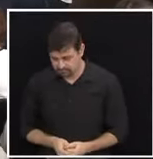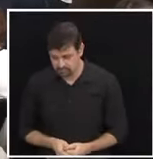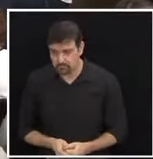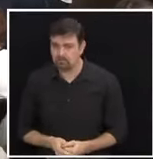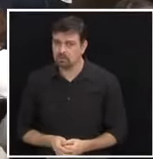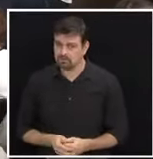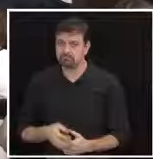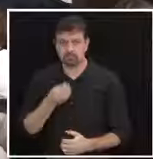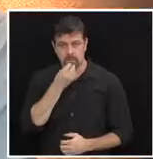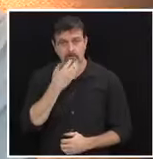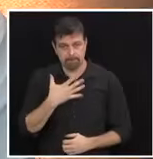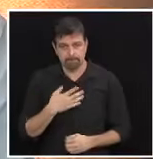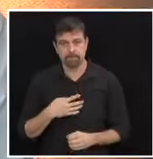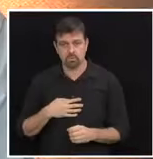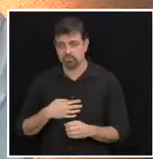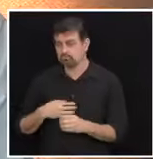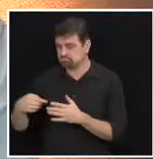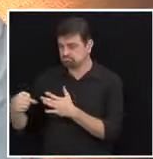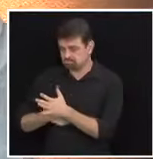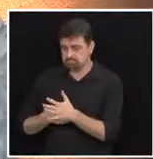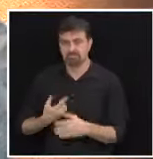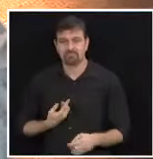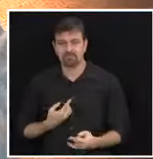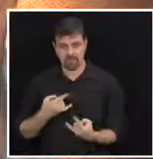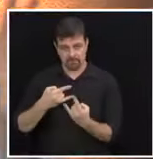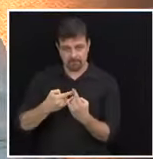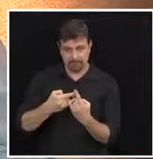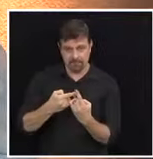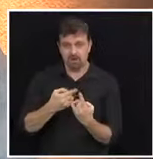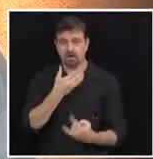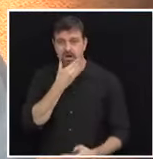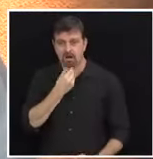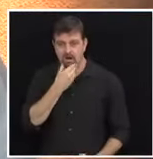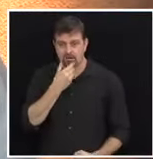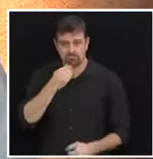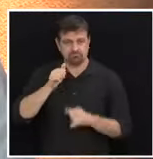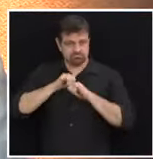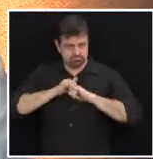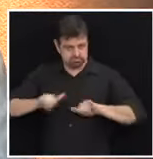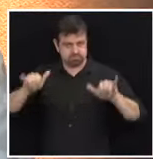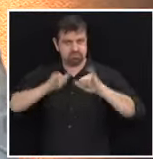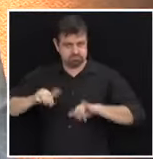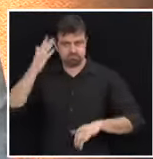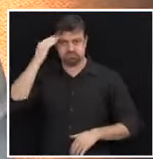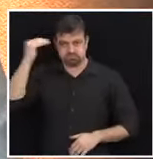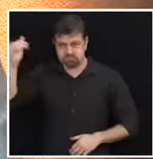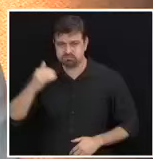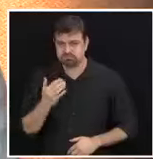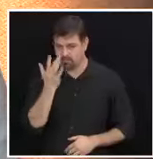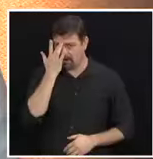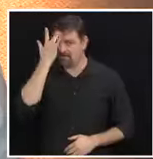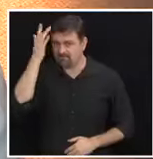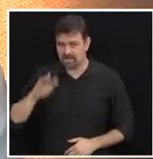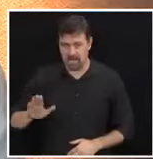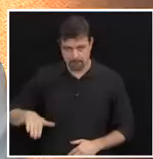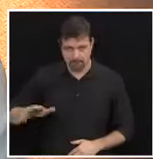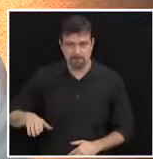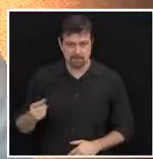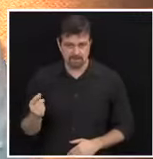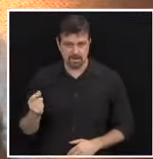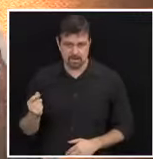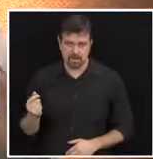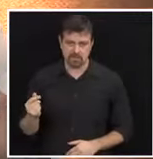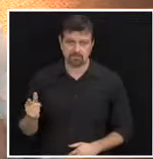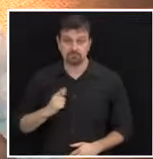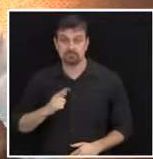Boa a sua pergunta também. O preservativo masculino é o que é amplamente divulgado e que é mais fácil, mais barato e de maior acesso.